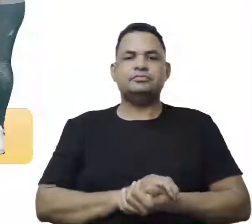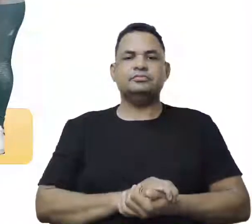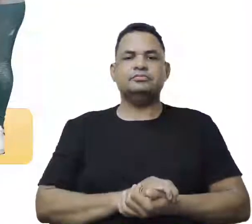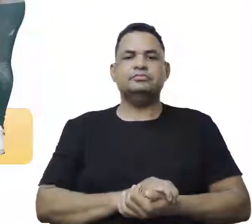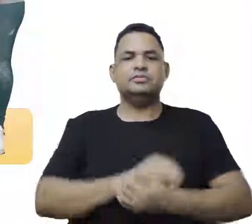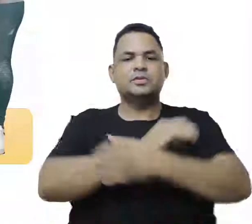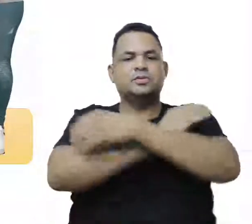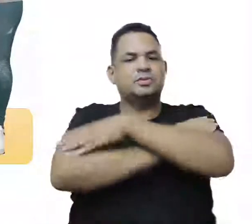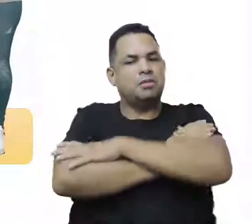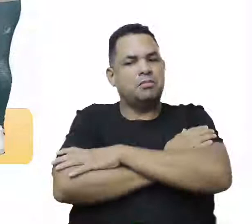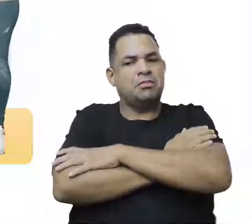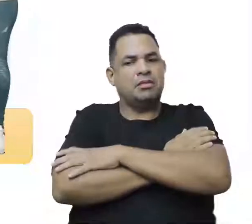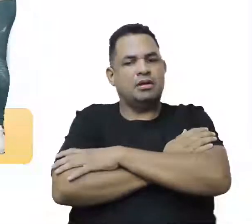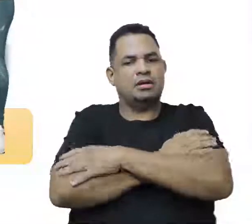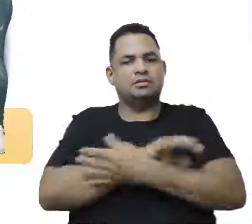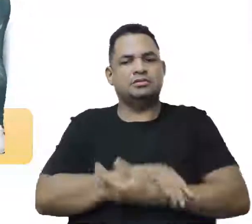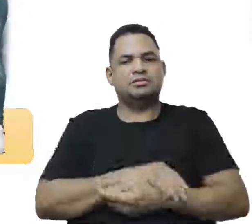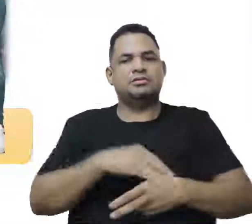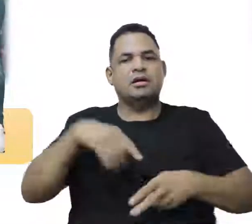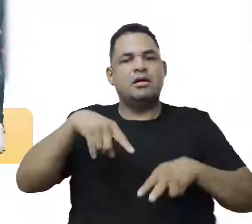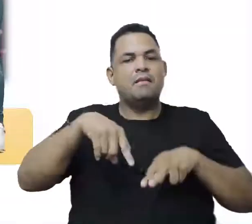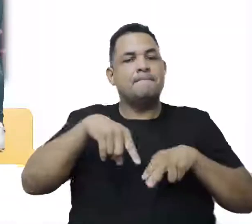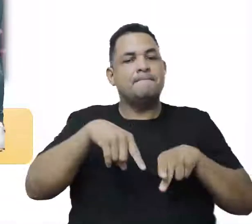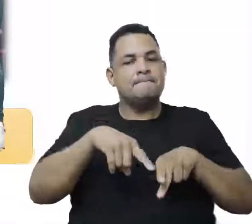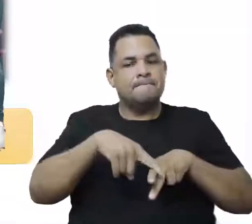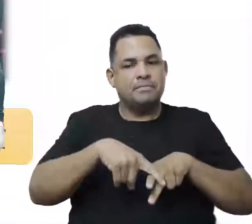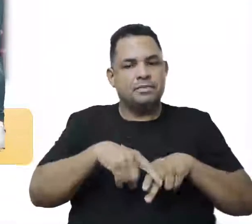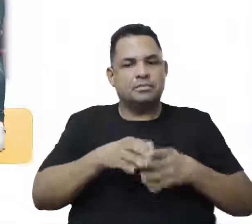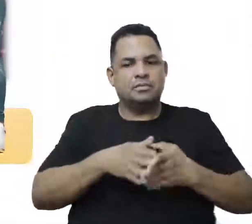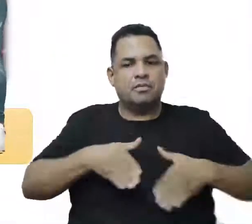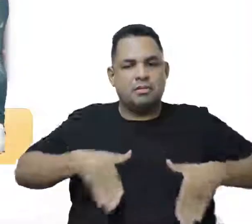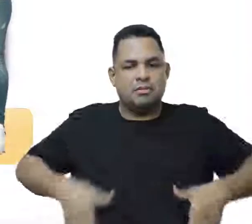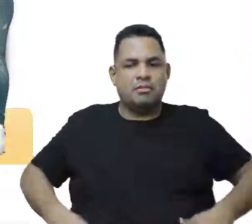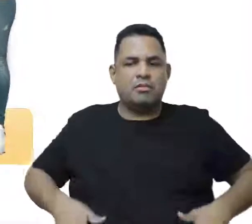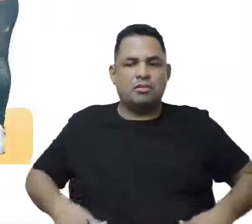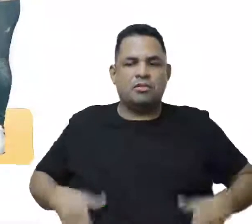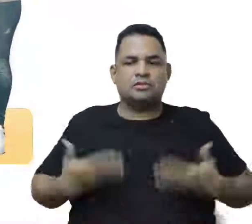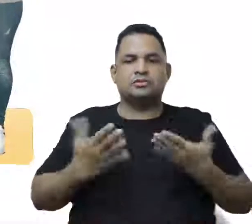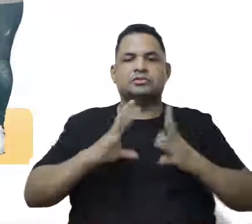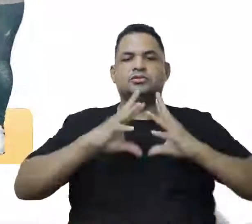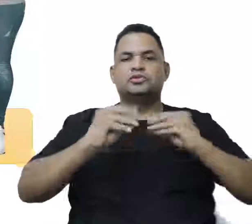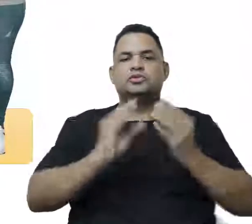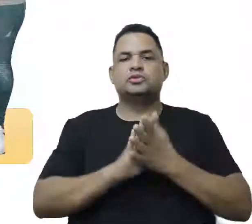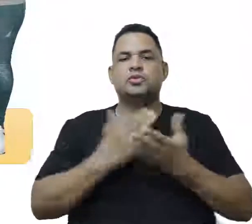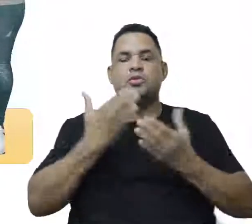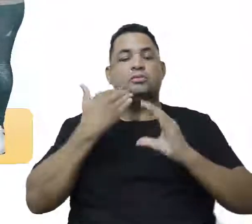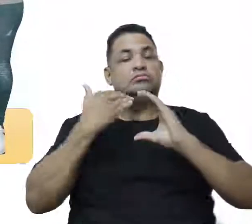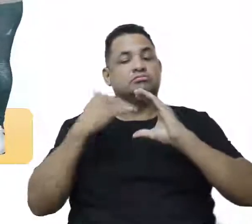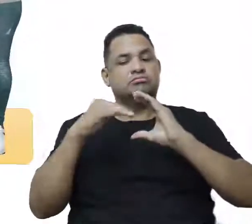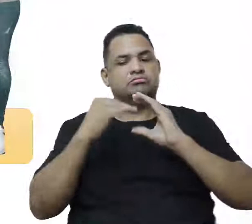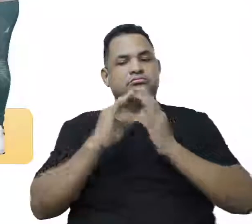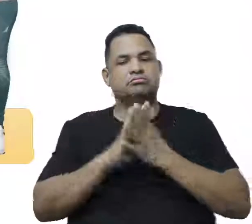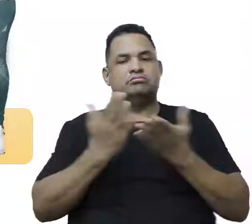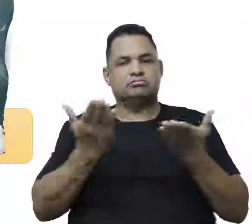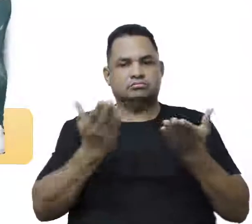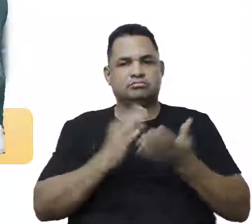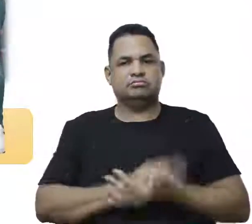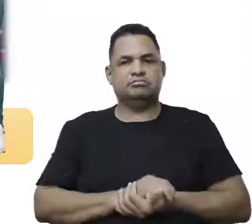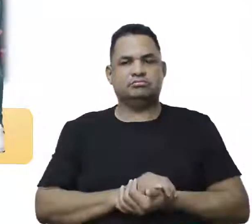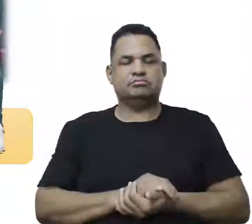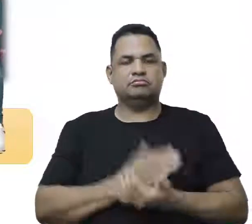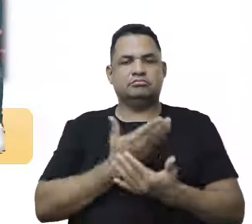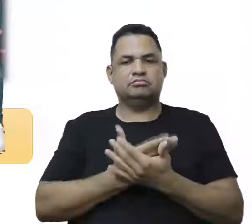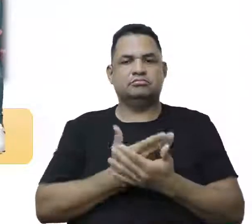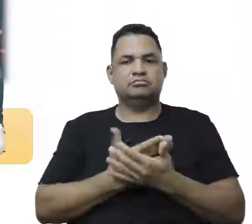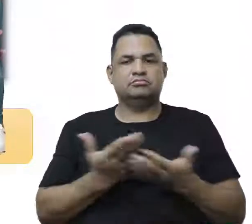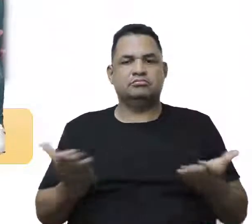cruzar os braços, cruzar as pernas, colocar a mão no bolso, tudo isso seu corpo passa mensagem. E nós vamos estudar um pouquinho sobre isso